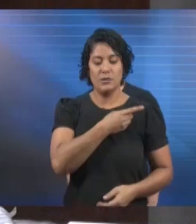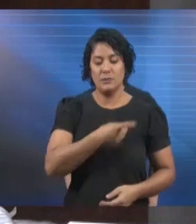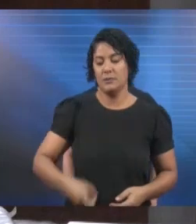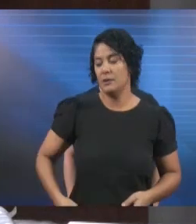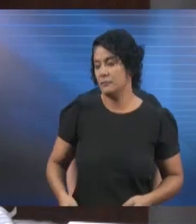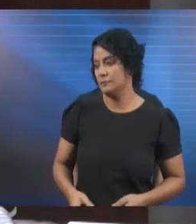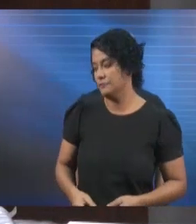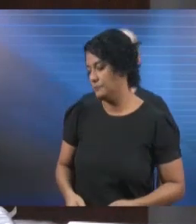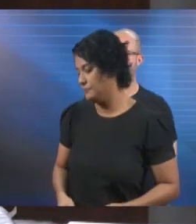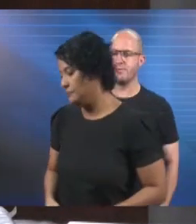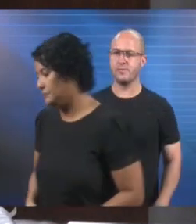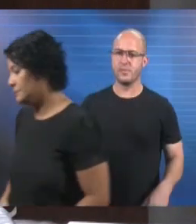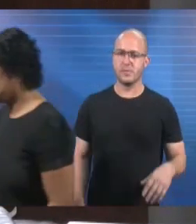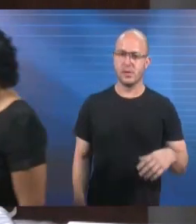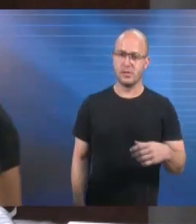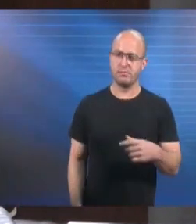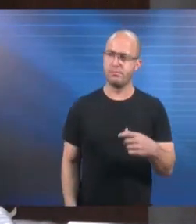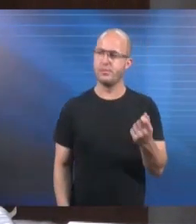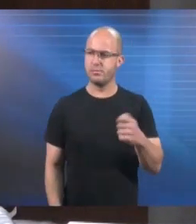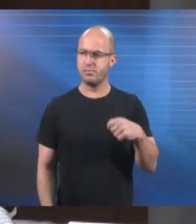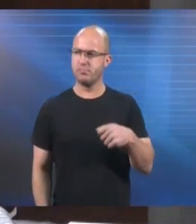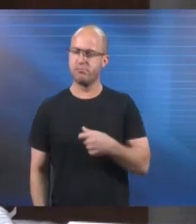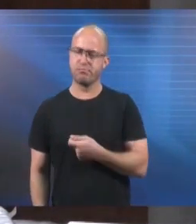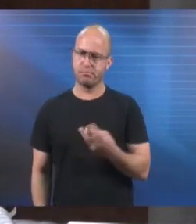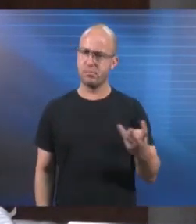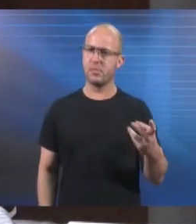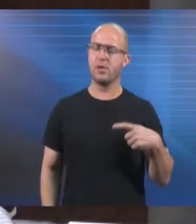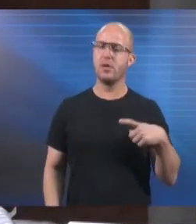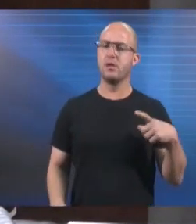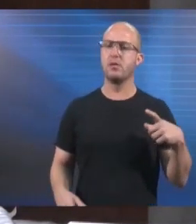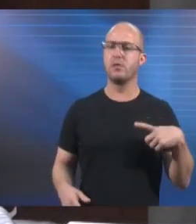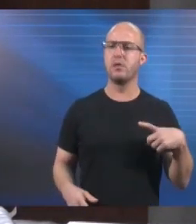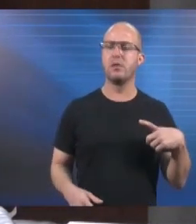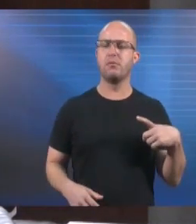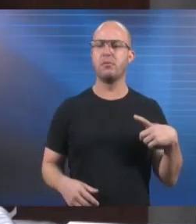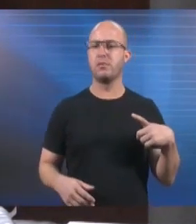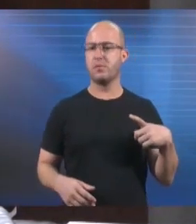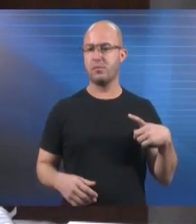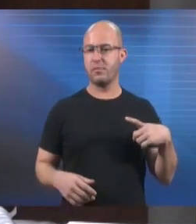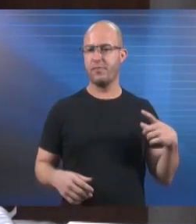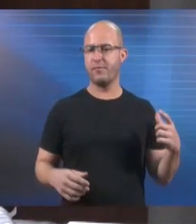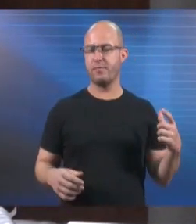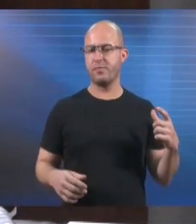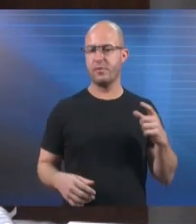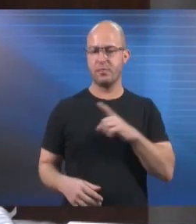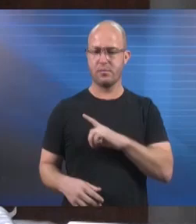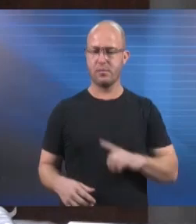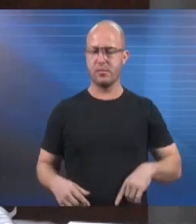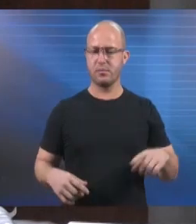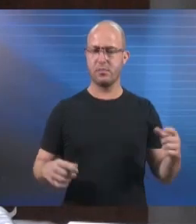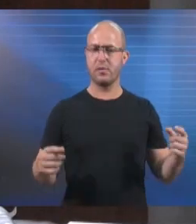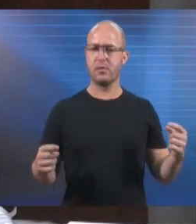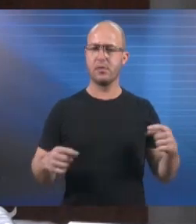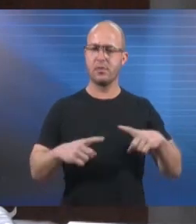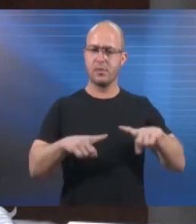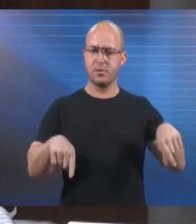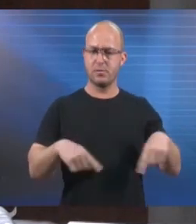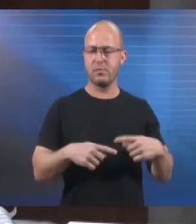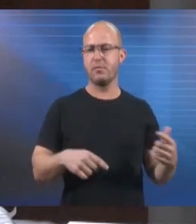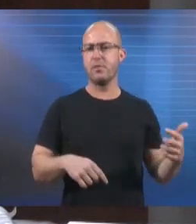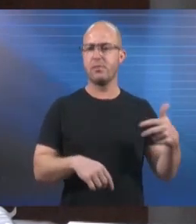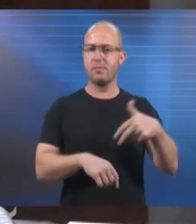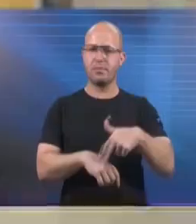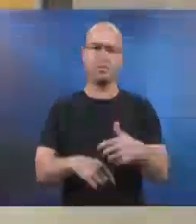coro quem tiver nos seus gabinetes que poder vir ao plenário para que comece a votação com a palavra o deputado